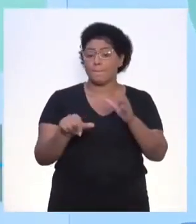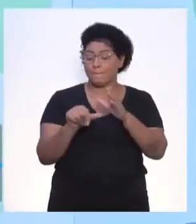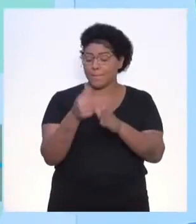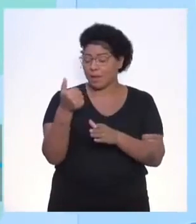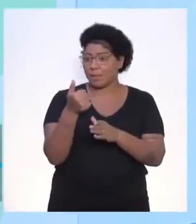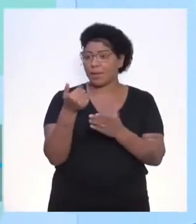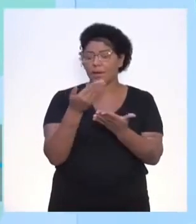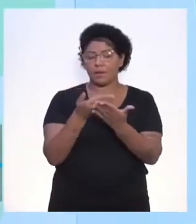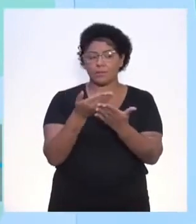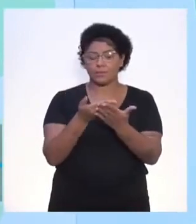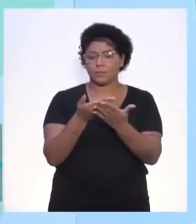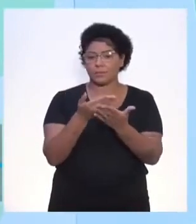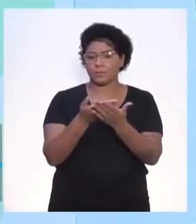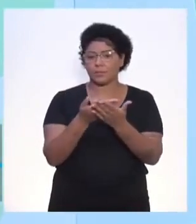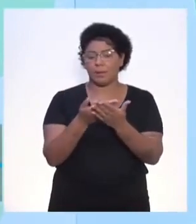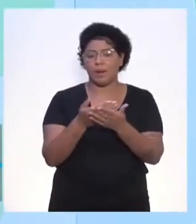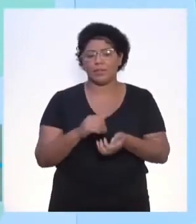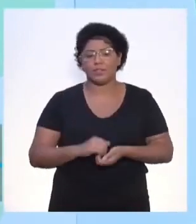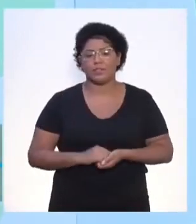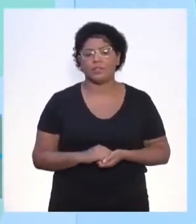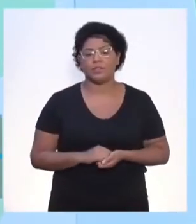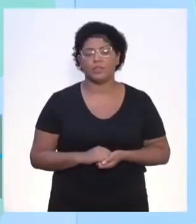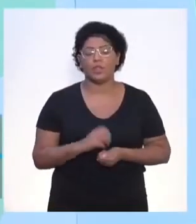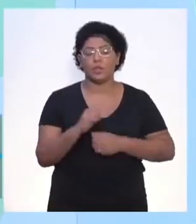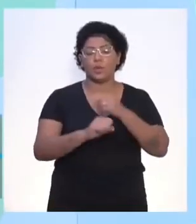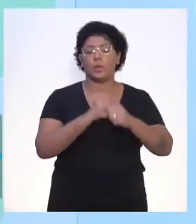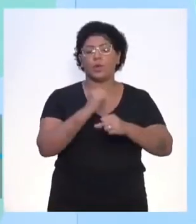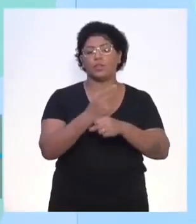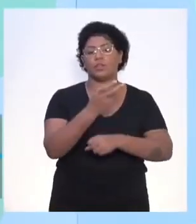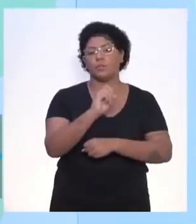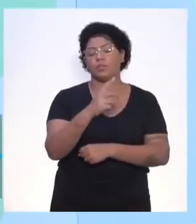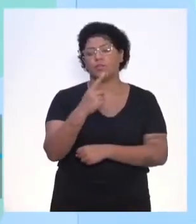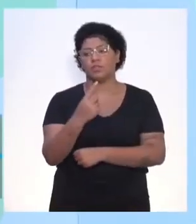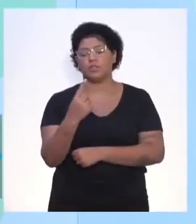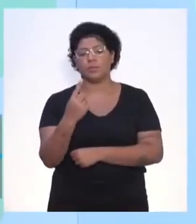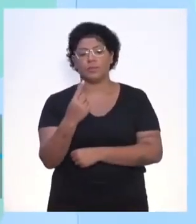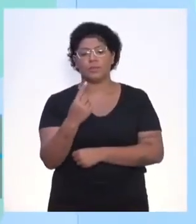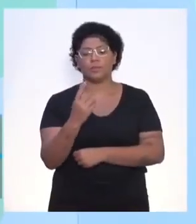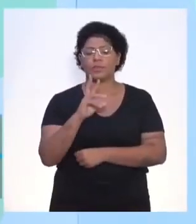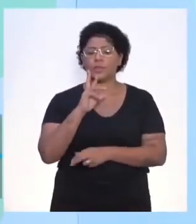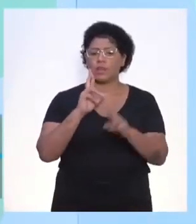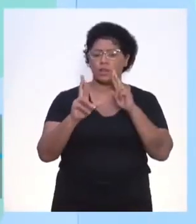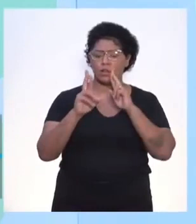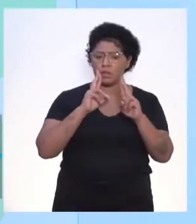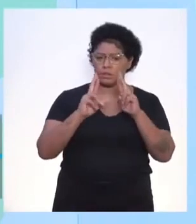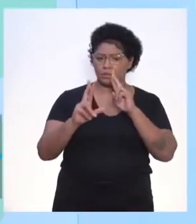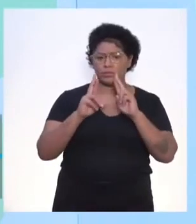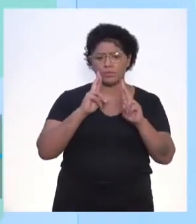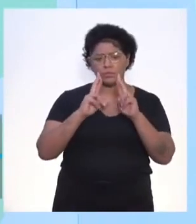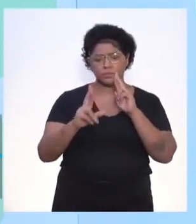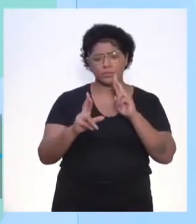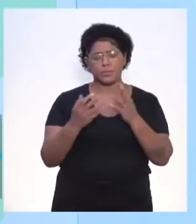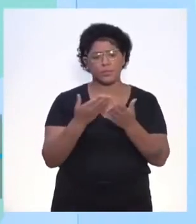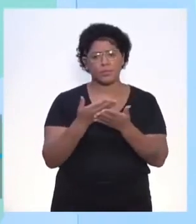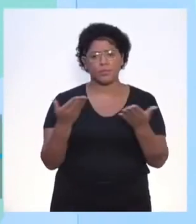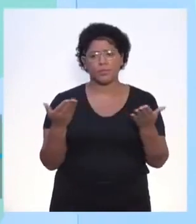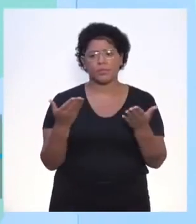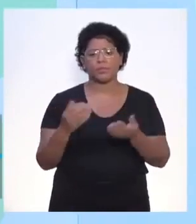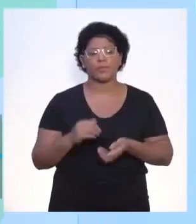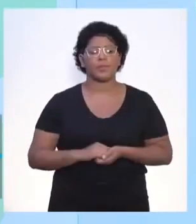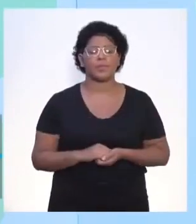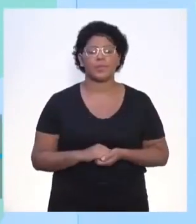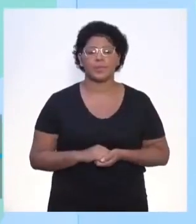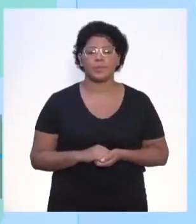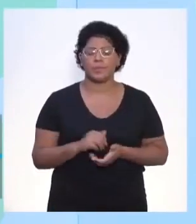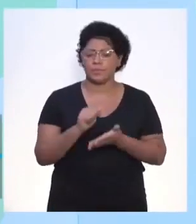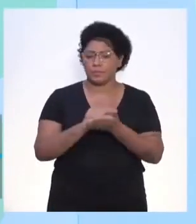língua portuguesa do 9º ano em 2021. Espero que todos estejam aí dispostos para a gente ter essa sequência aí de atividades que a